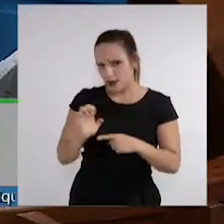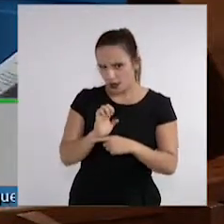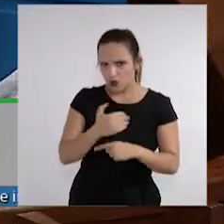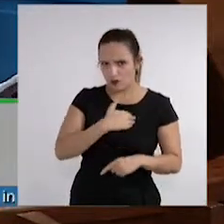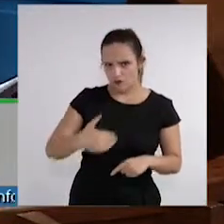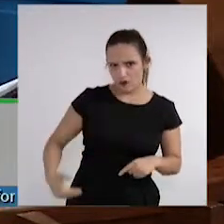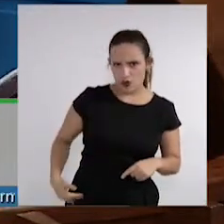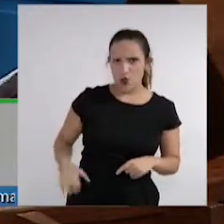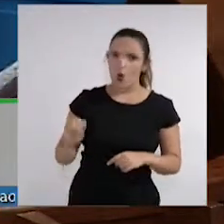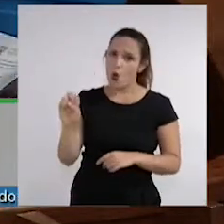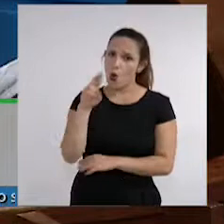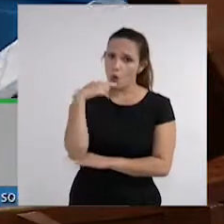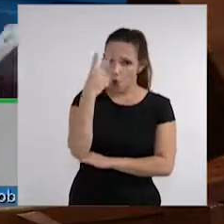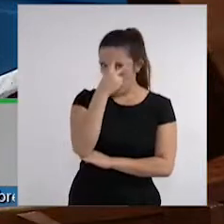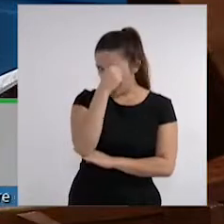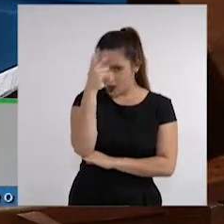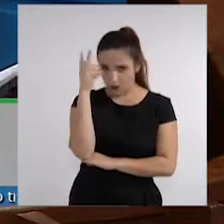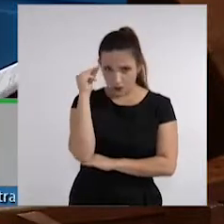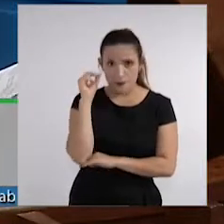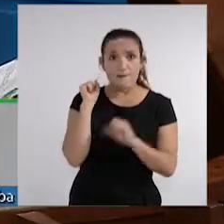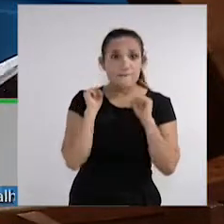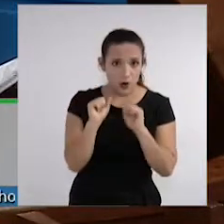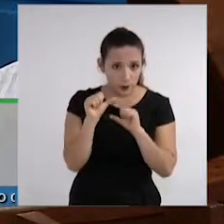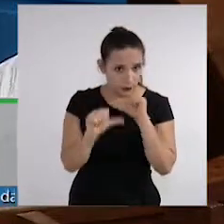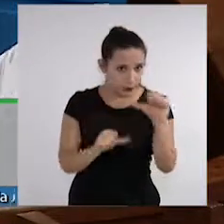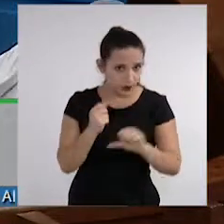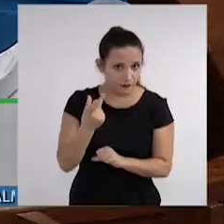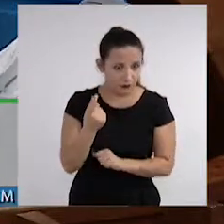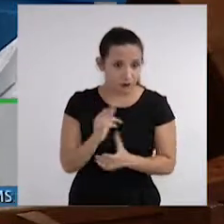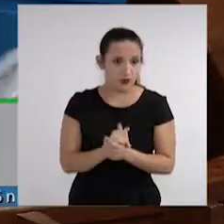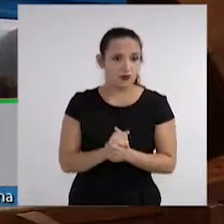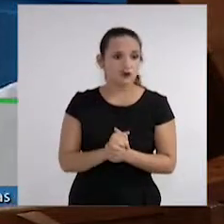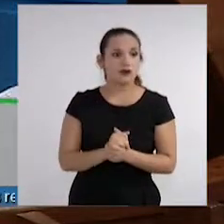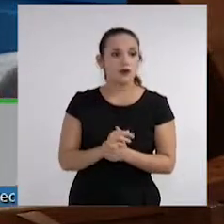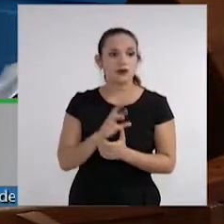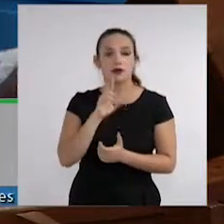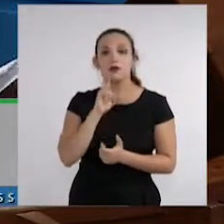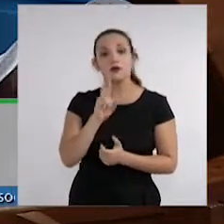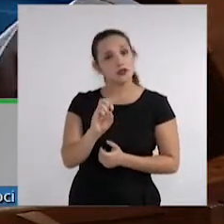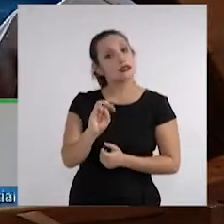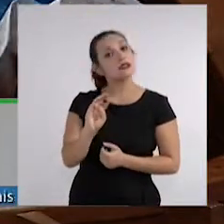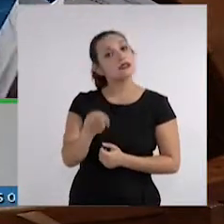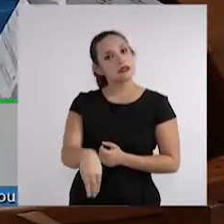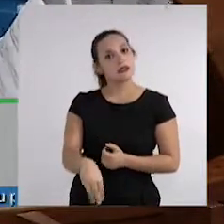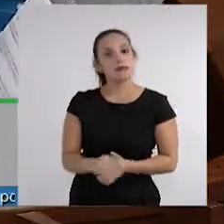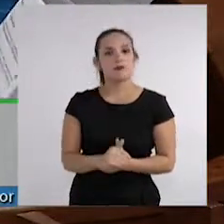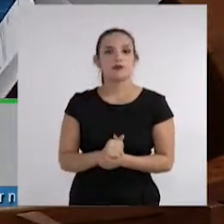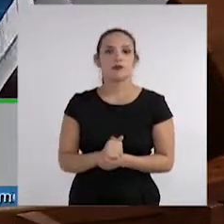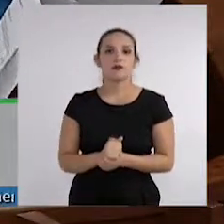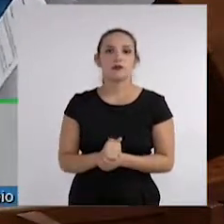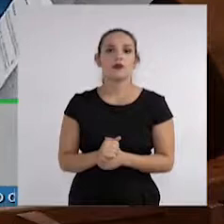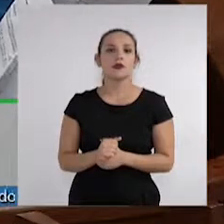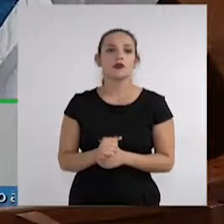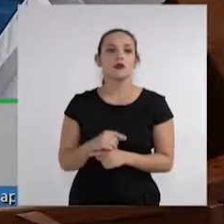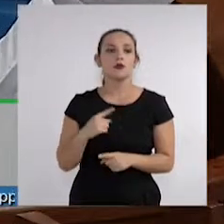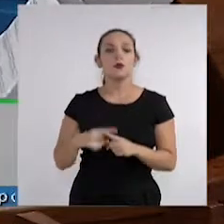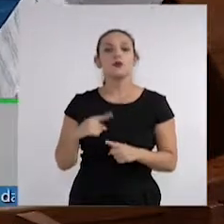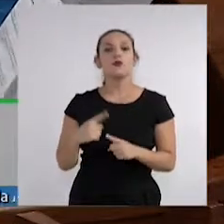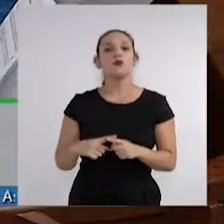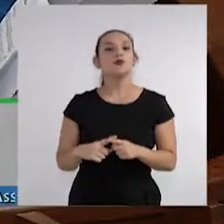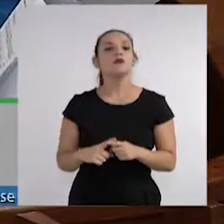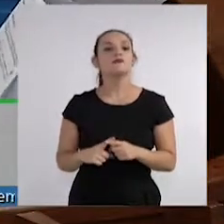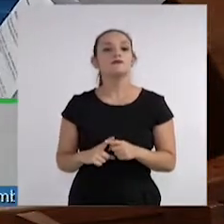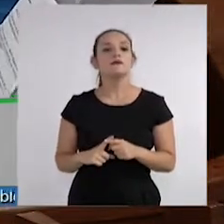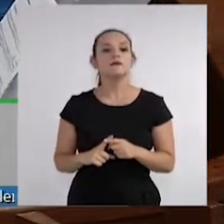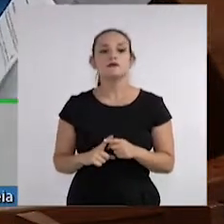ou os municípios fazer essa atualização? A resposta óbvia é que pode, porque nós não estamos